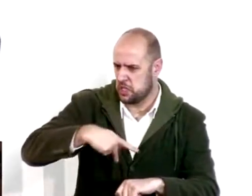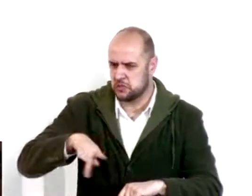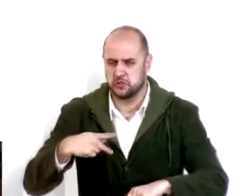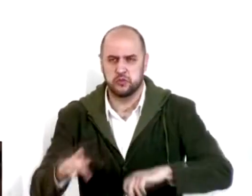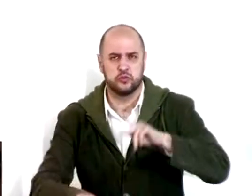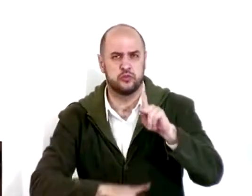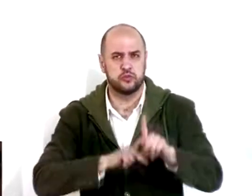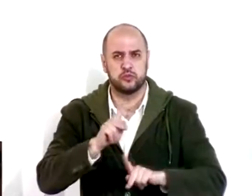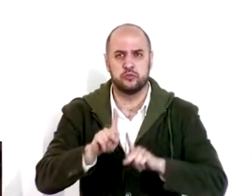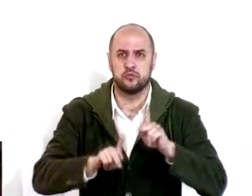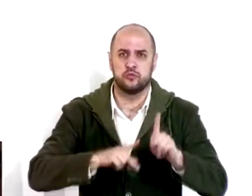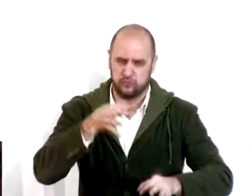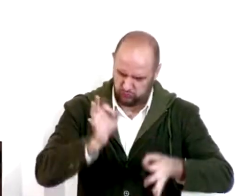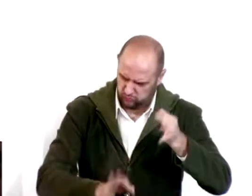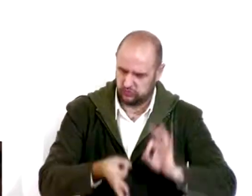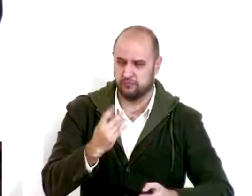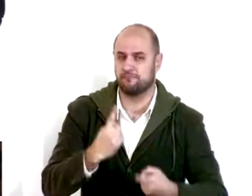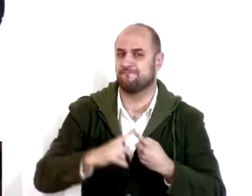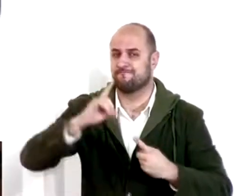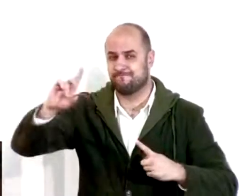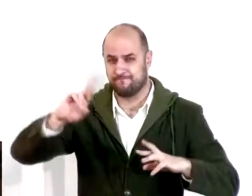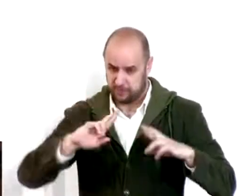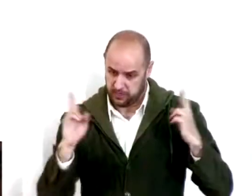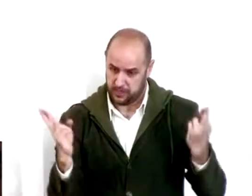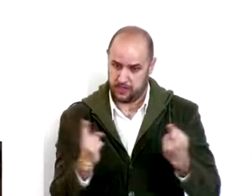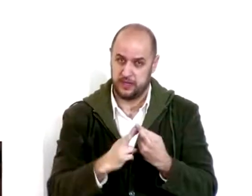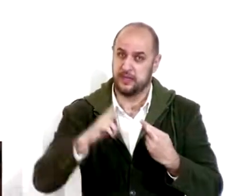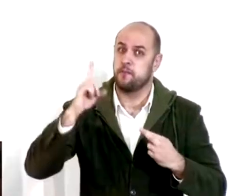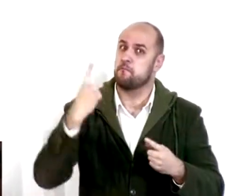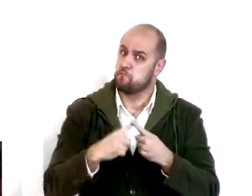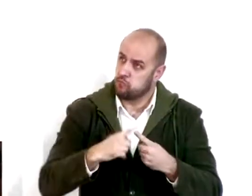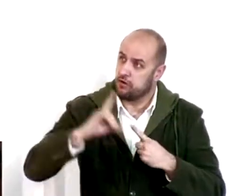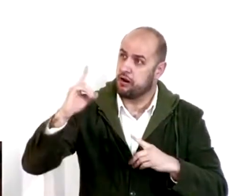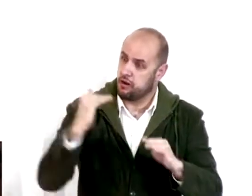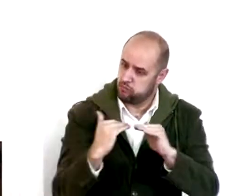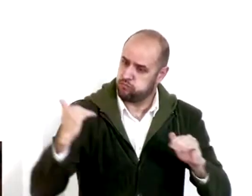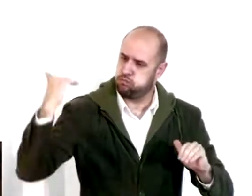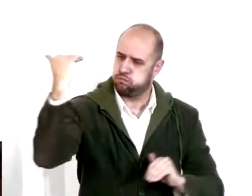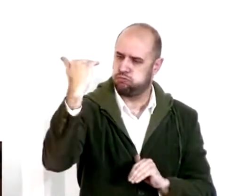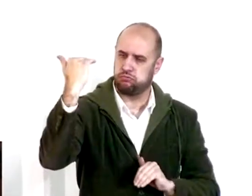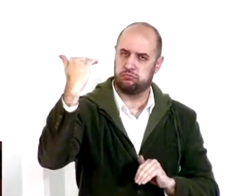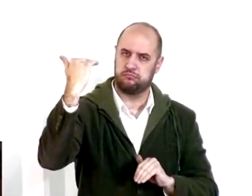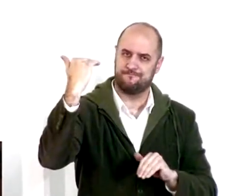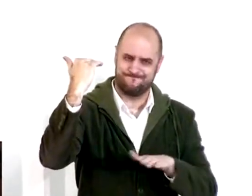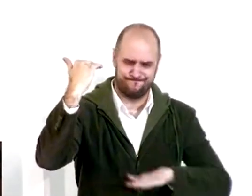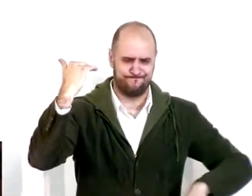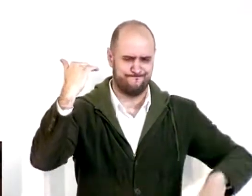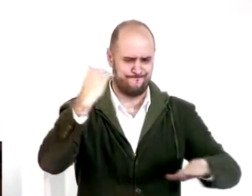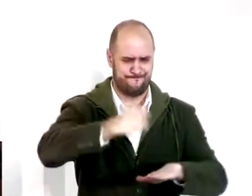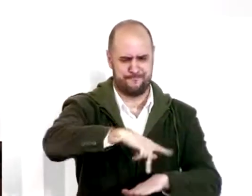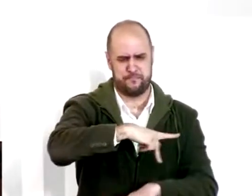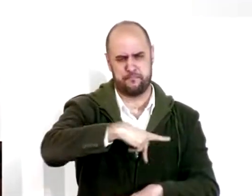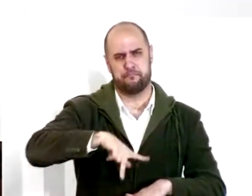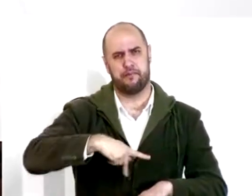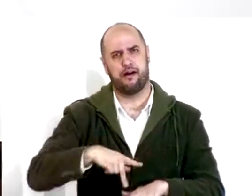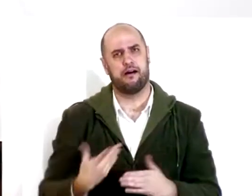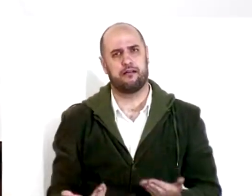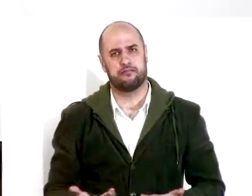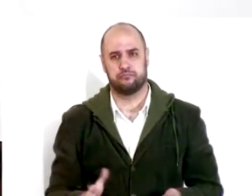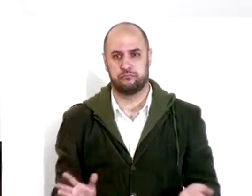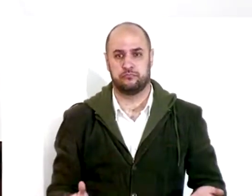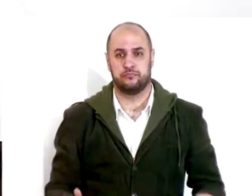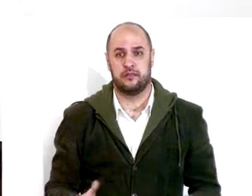Ele reina e Ele é soberano sobre as nações. Talvez os nossos olhos ou as